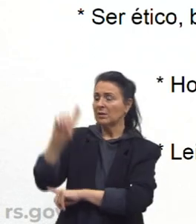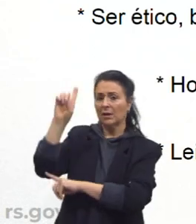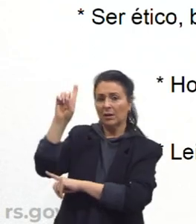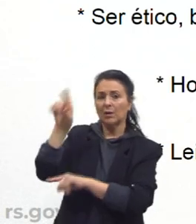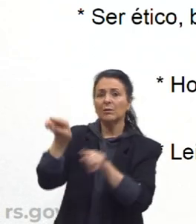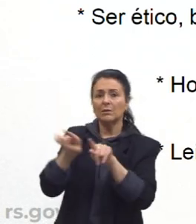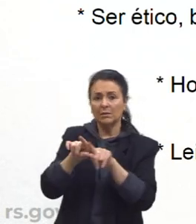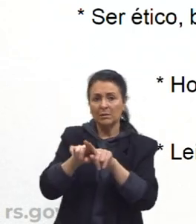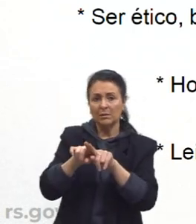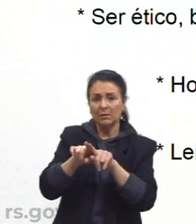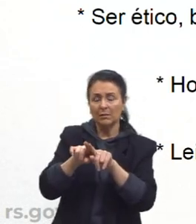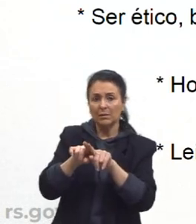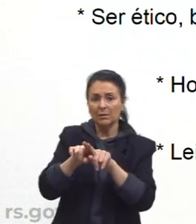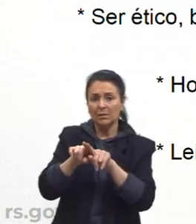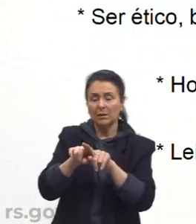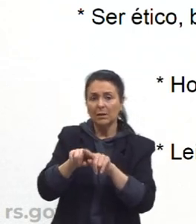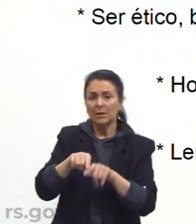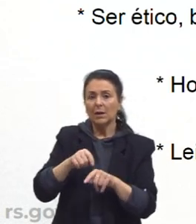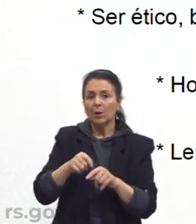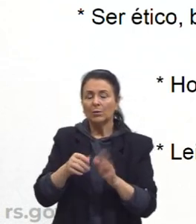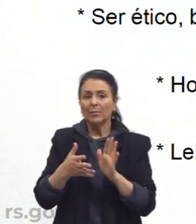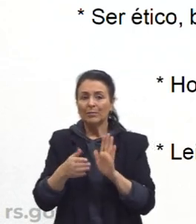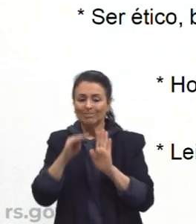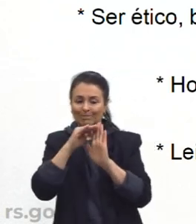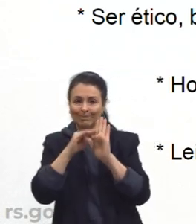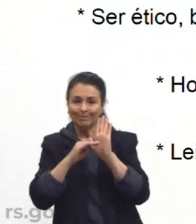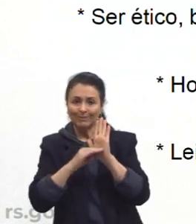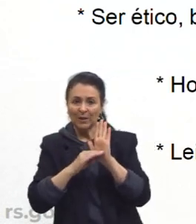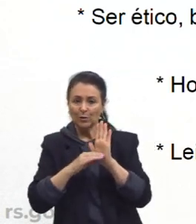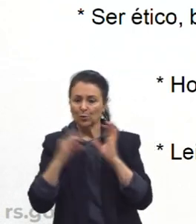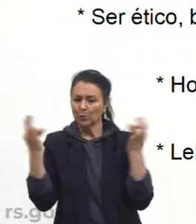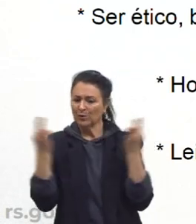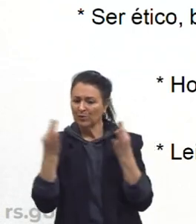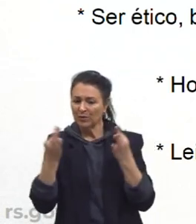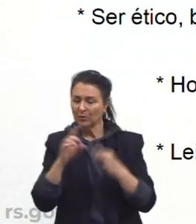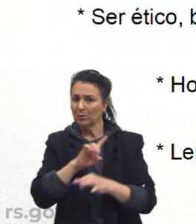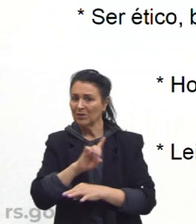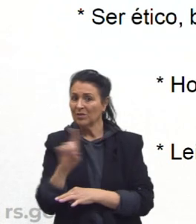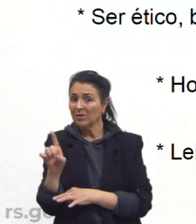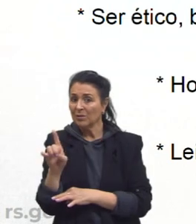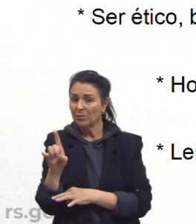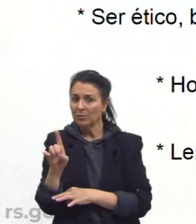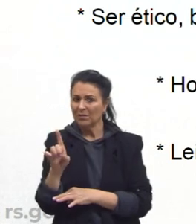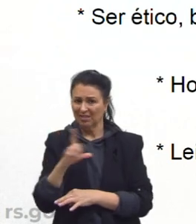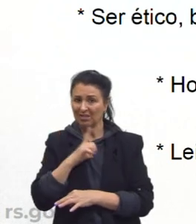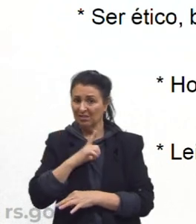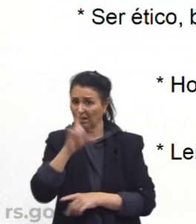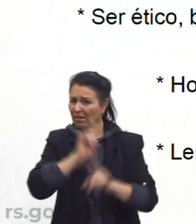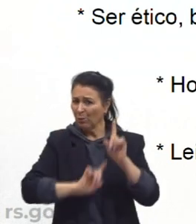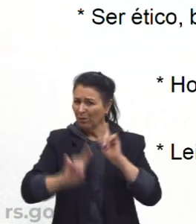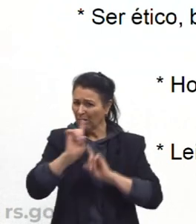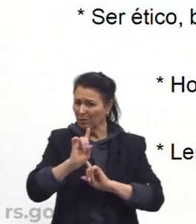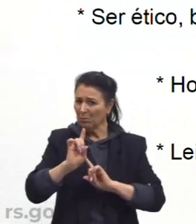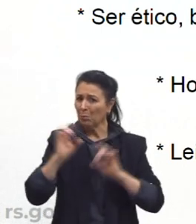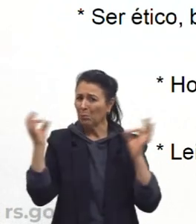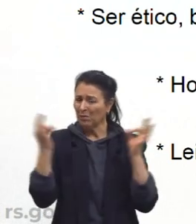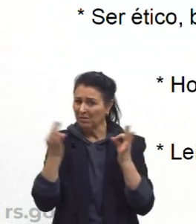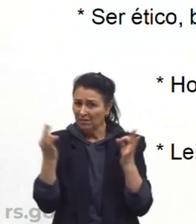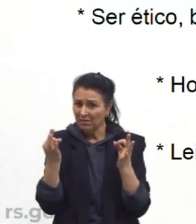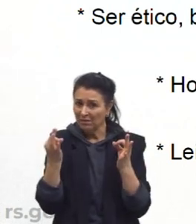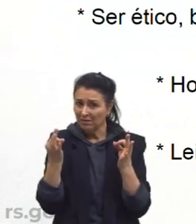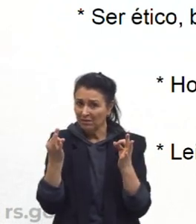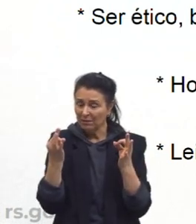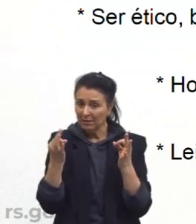né e a o grau de perfeição Nós Somos imperfeitos haveria alguém perfeito Então olha só